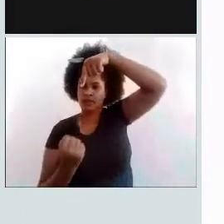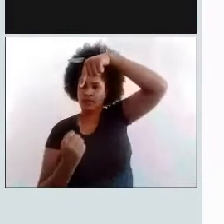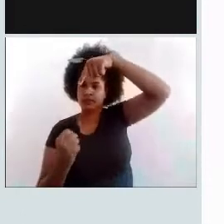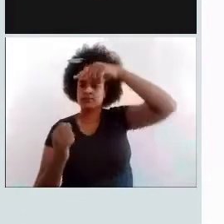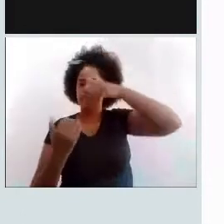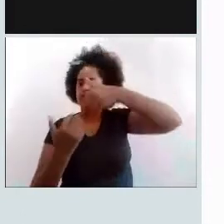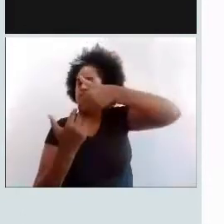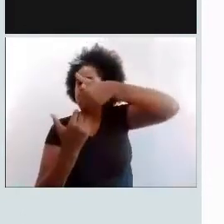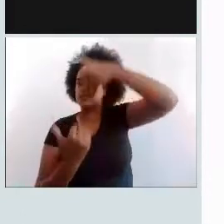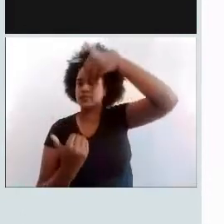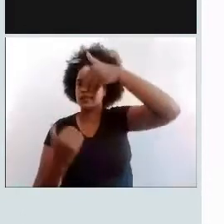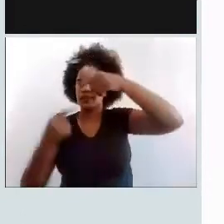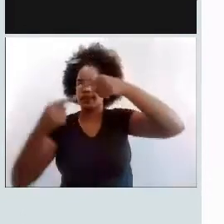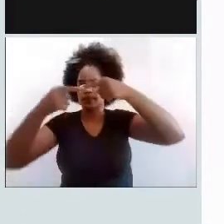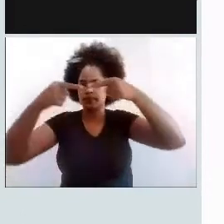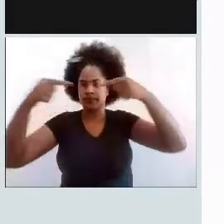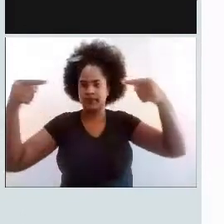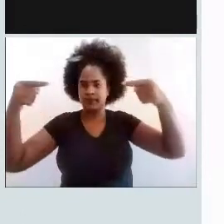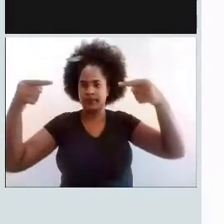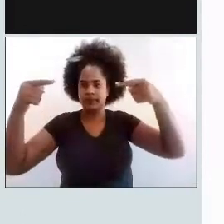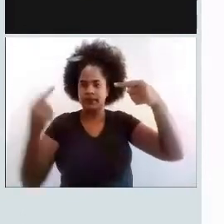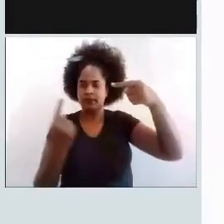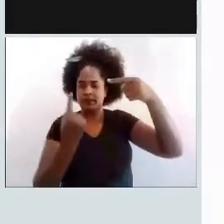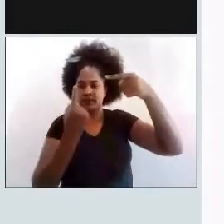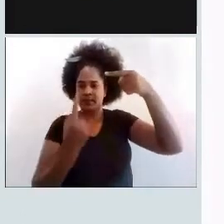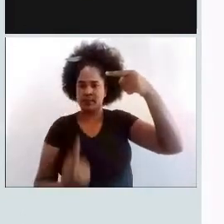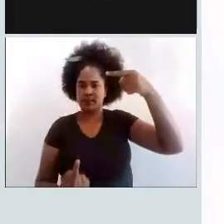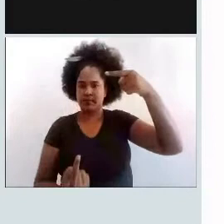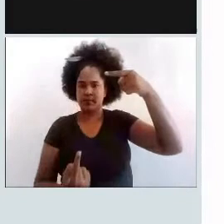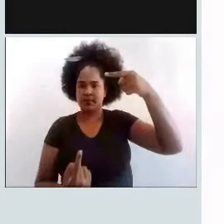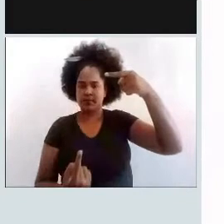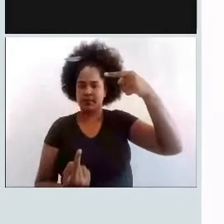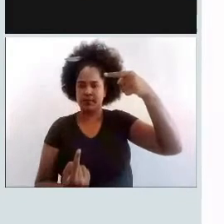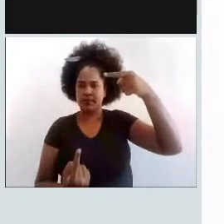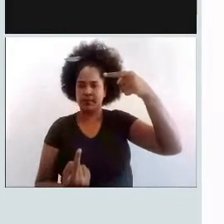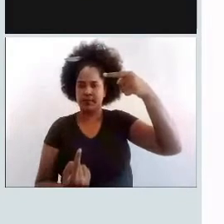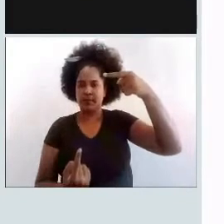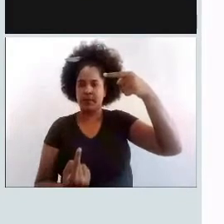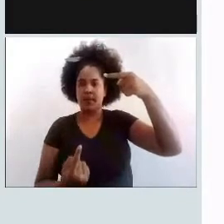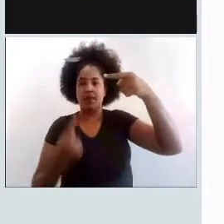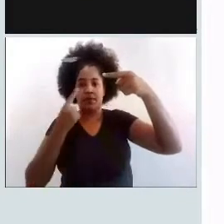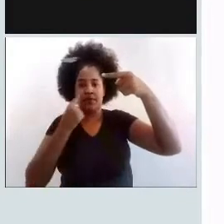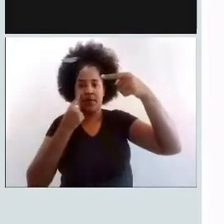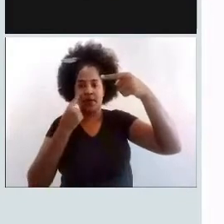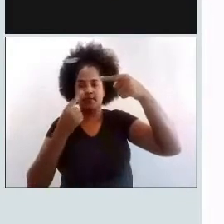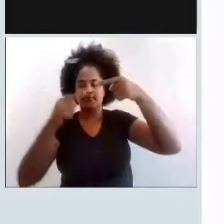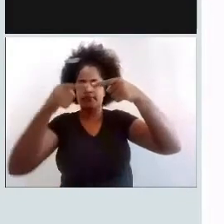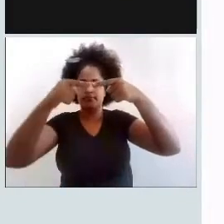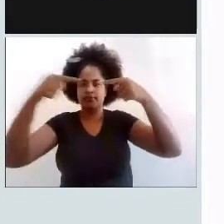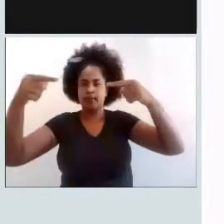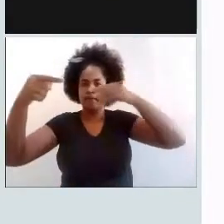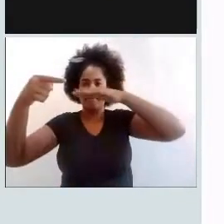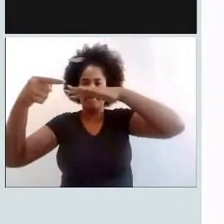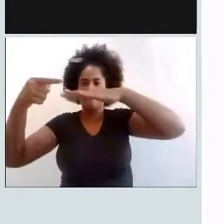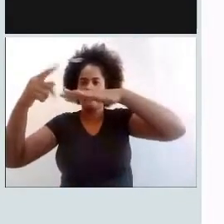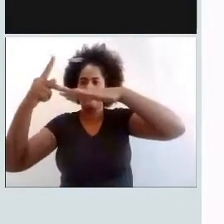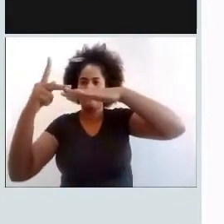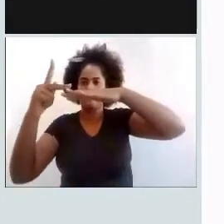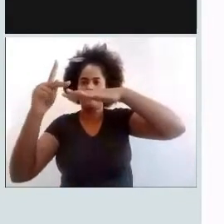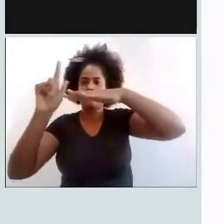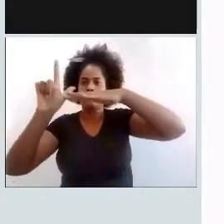o plano de uma, onde uma pertence, a outra não pertence. Ou seja, elas são